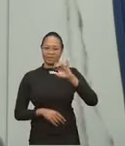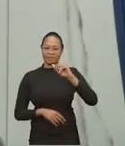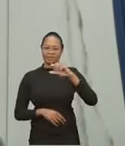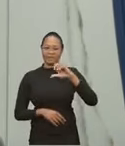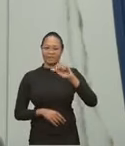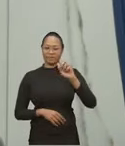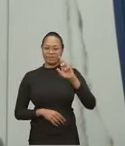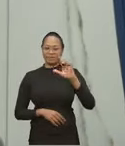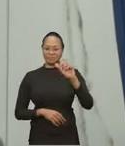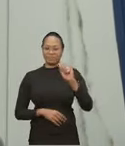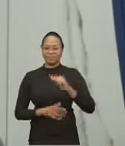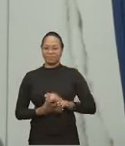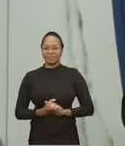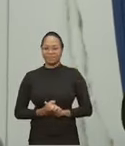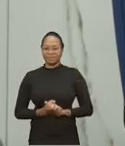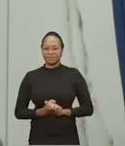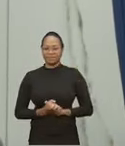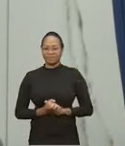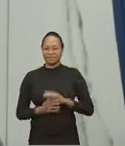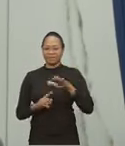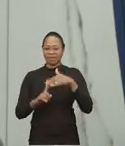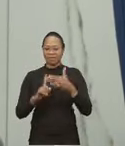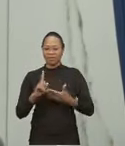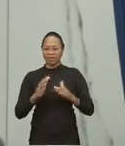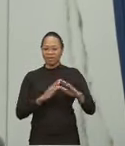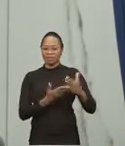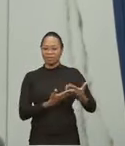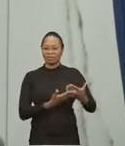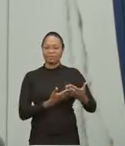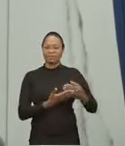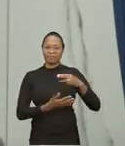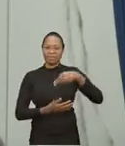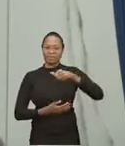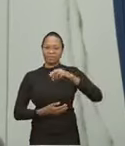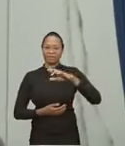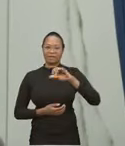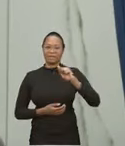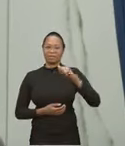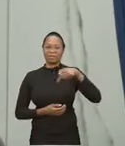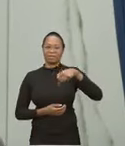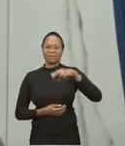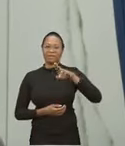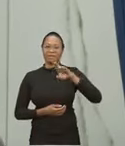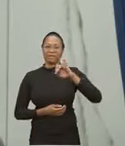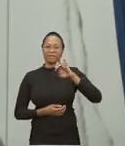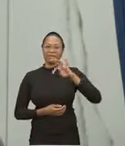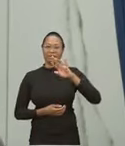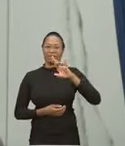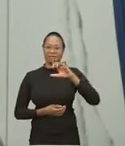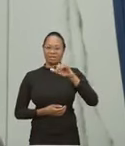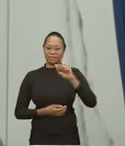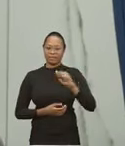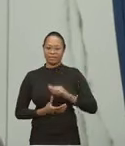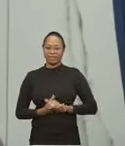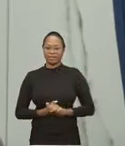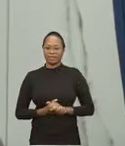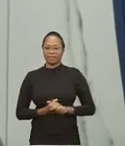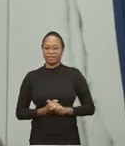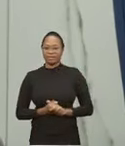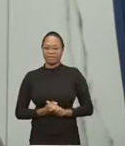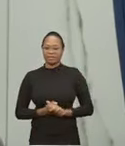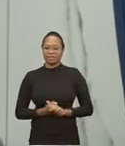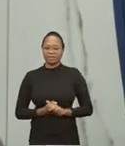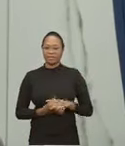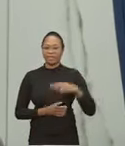Carvalho Bispo a comenda Maria Quitéria. Projeto de resolução de número 050/2023, de autoria do